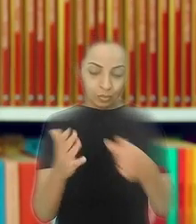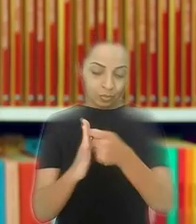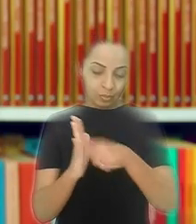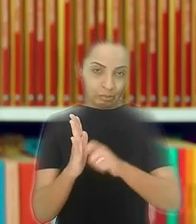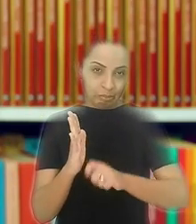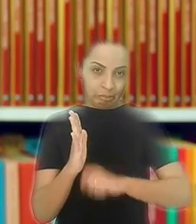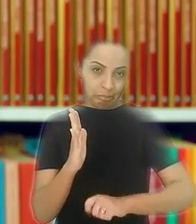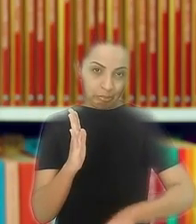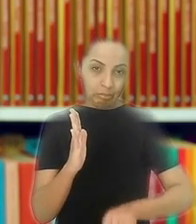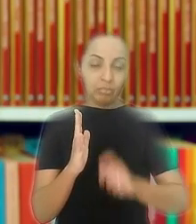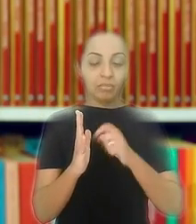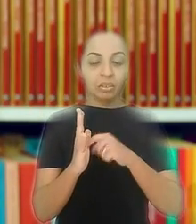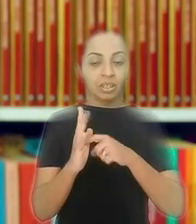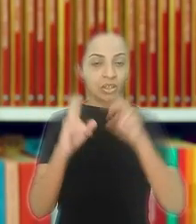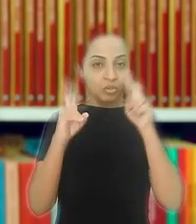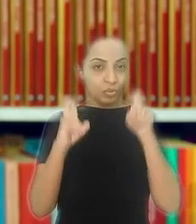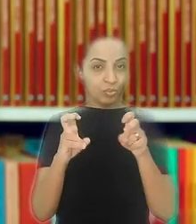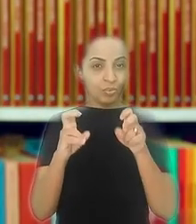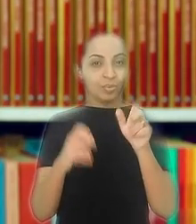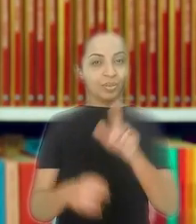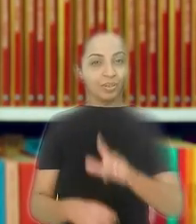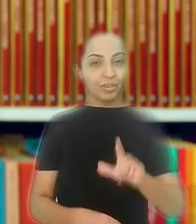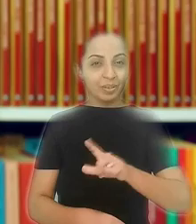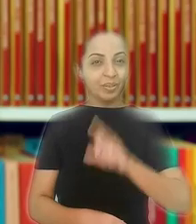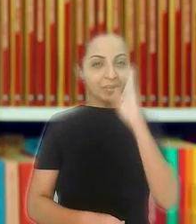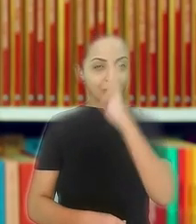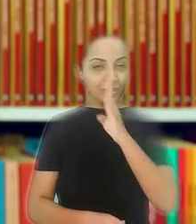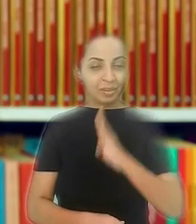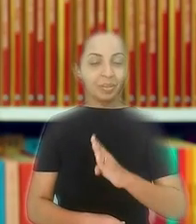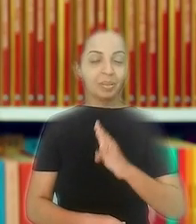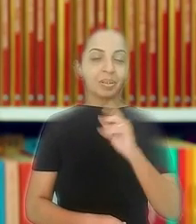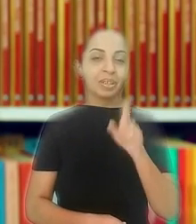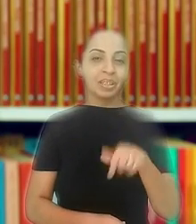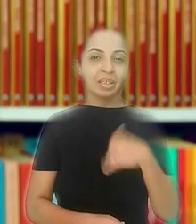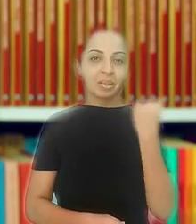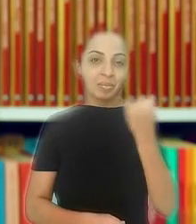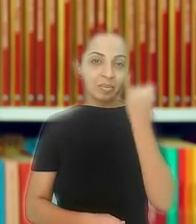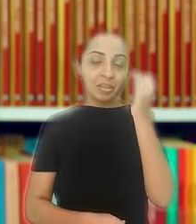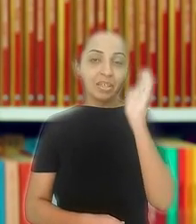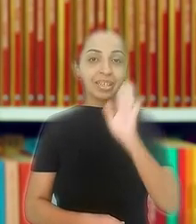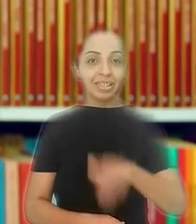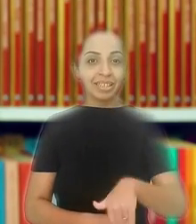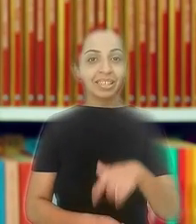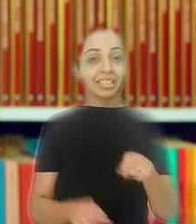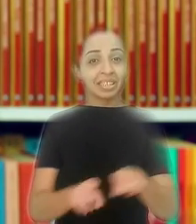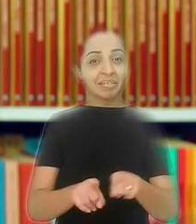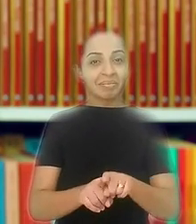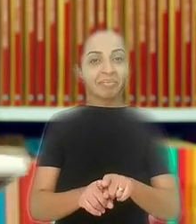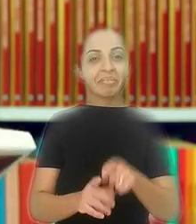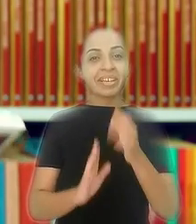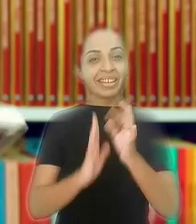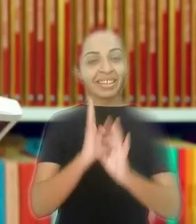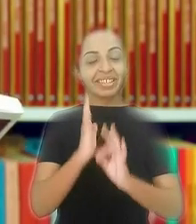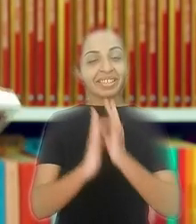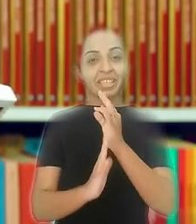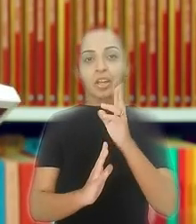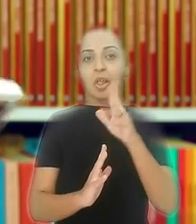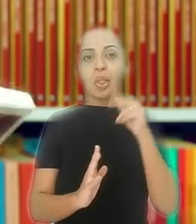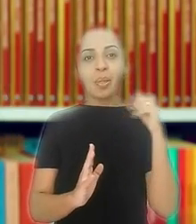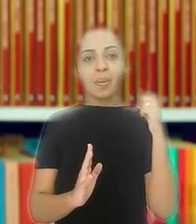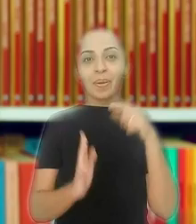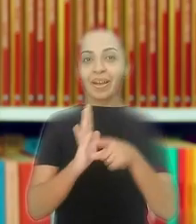a gente discutir aqui faz tempo também que eu não trago literatura brasileira aqui para o canal né importante aqui e trazer um livro da nelida que eu nunca trouxe